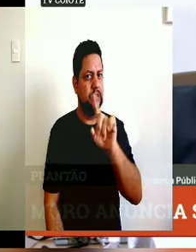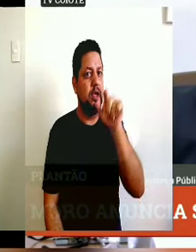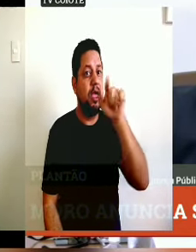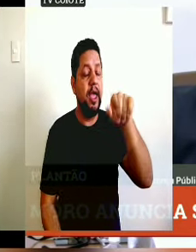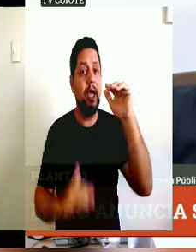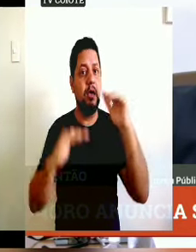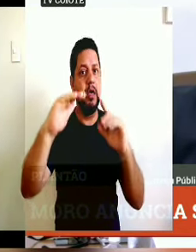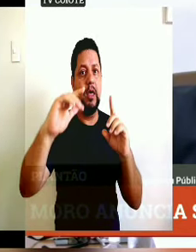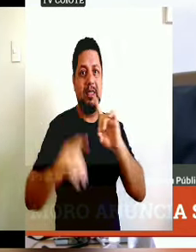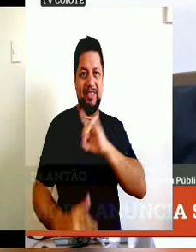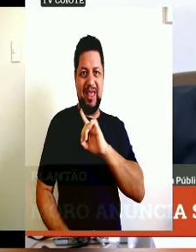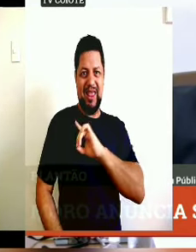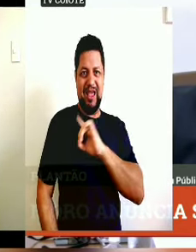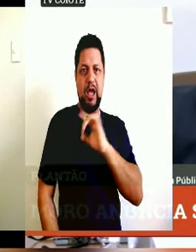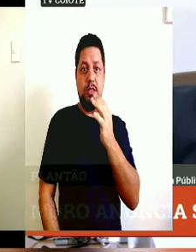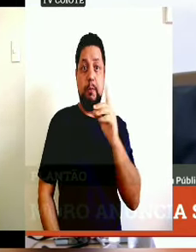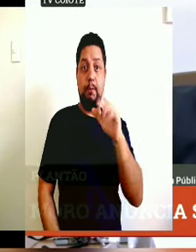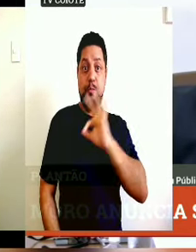Federal, é